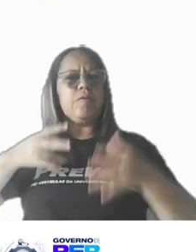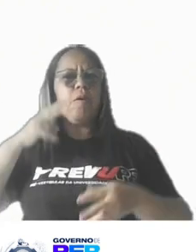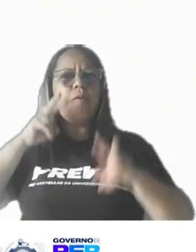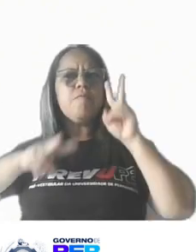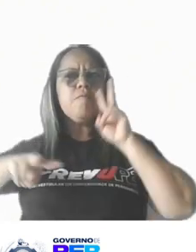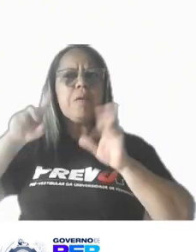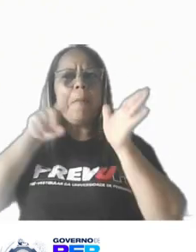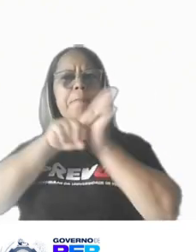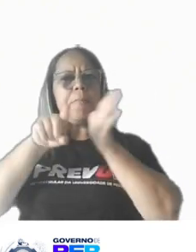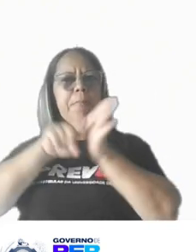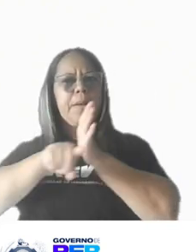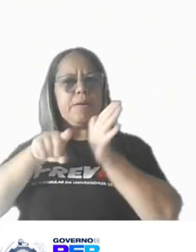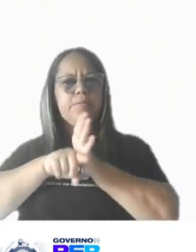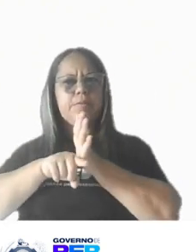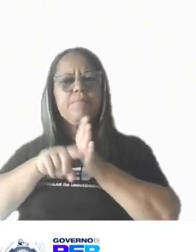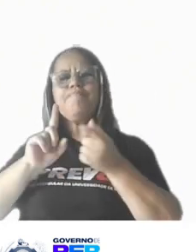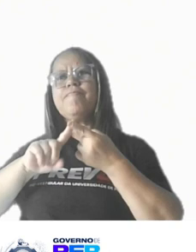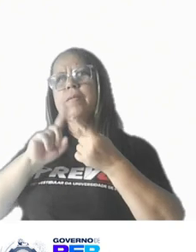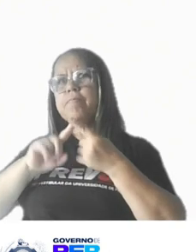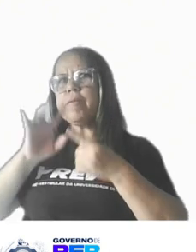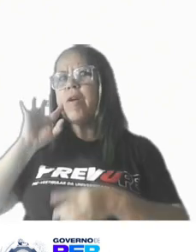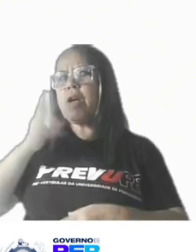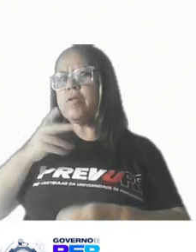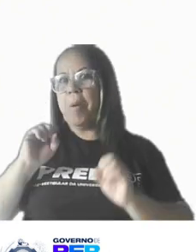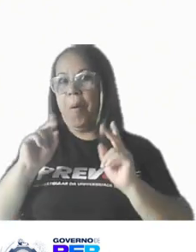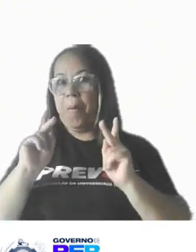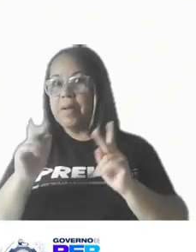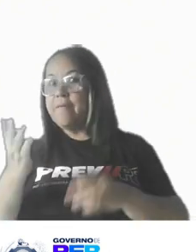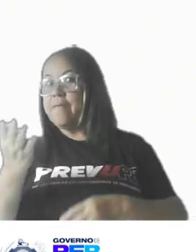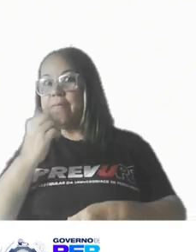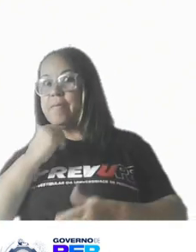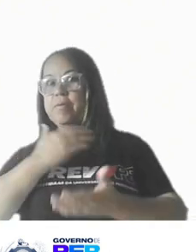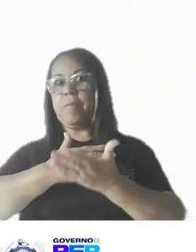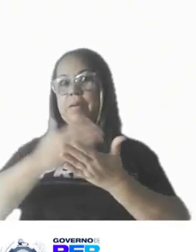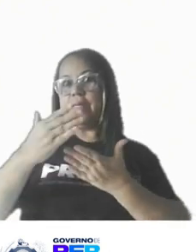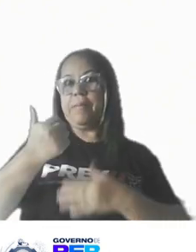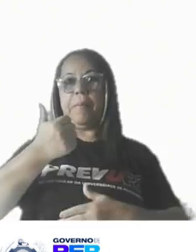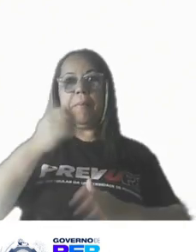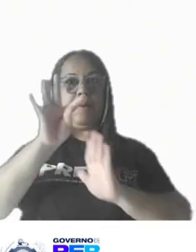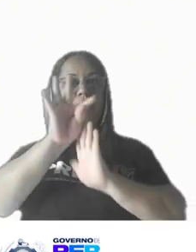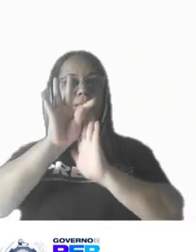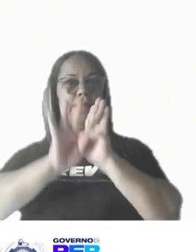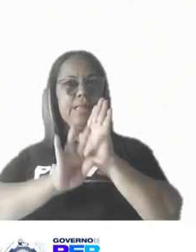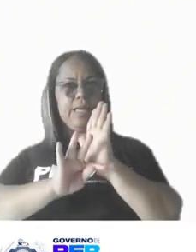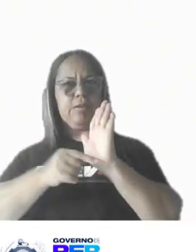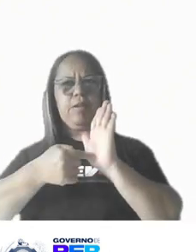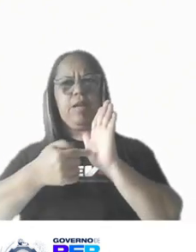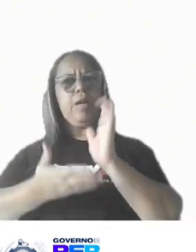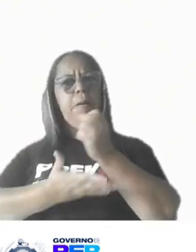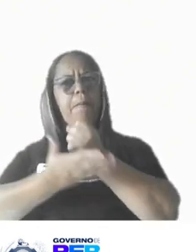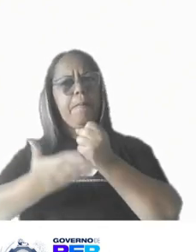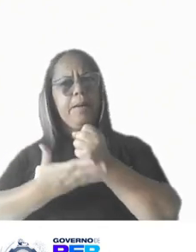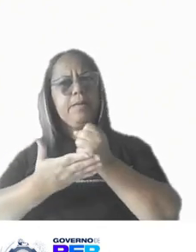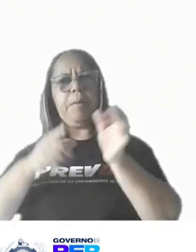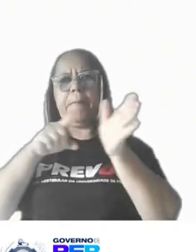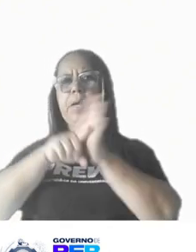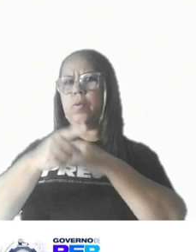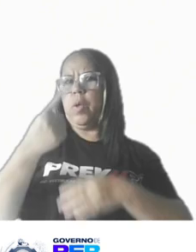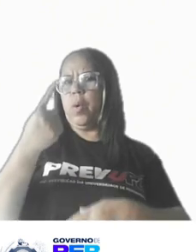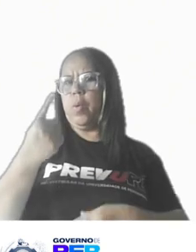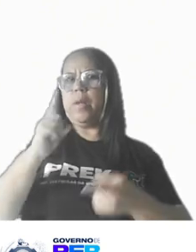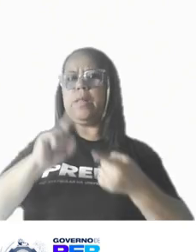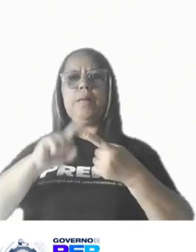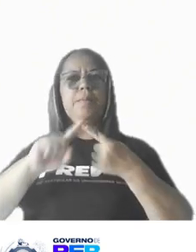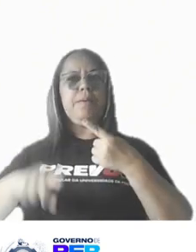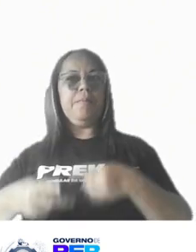questões do simulado e vai resolver com vocês, tá? Vamos começar pelo primeiro texto, que é o texto base tanto para a questão 1